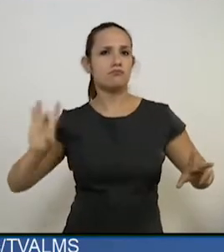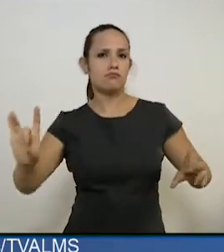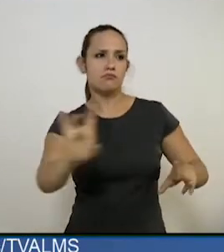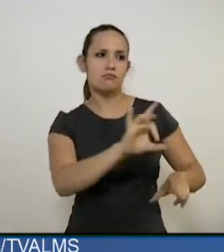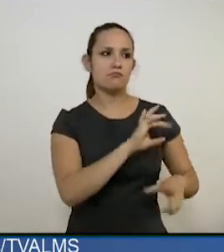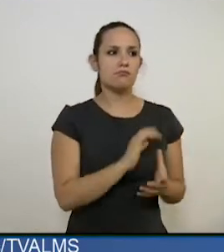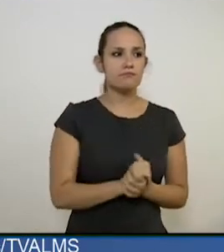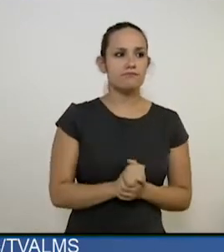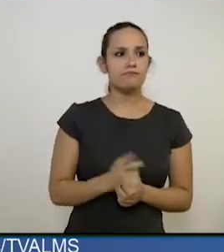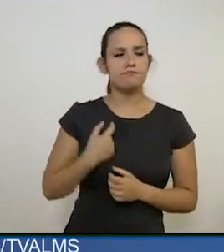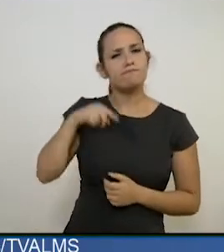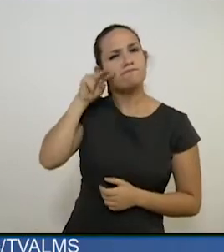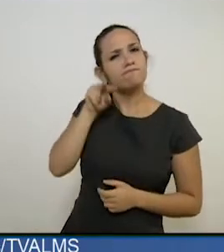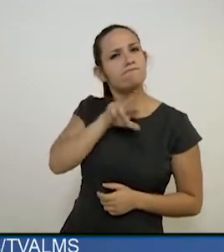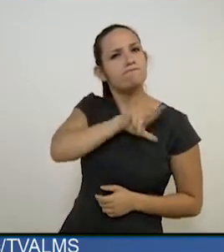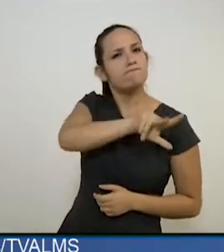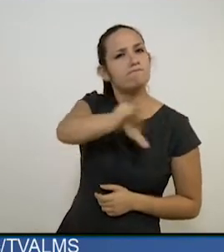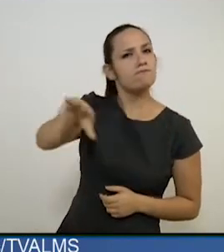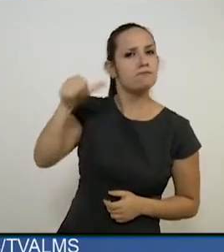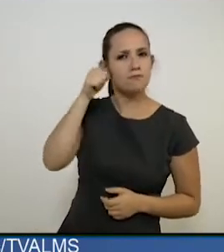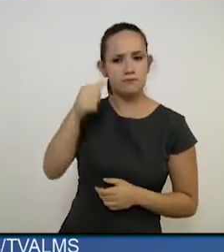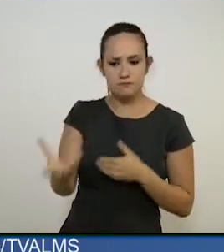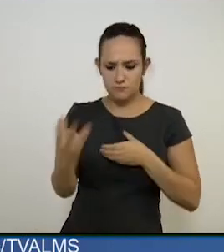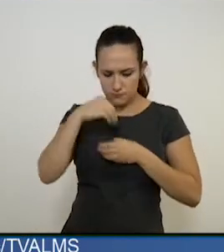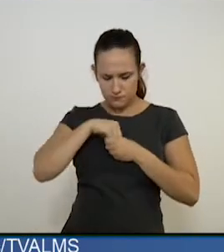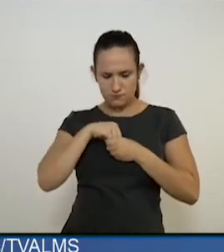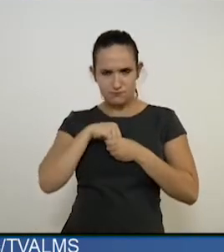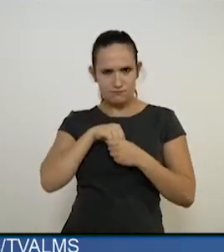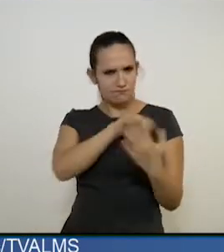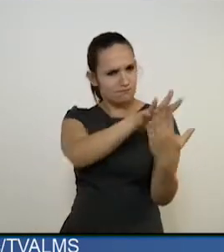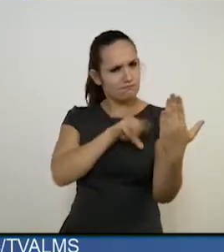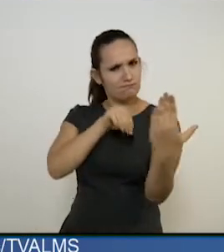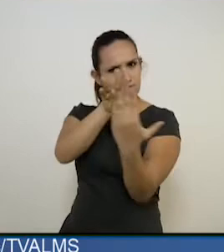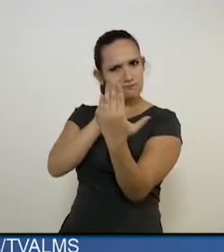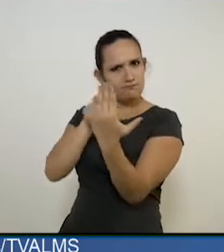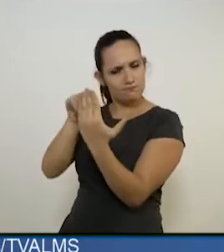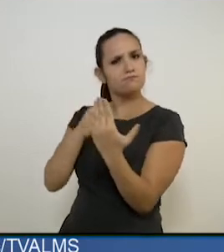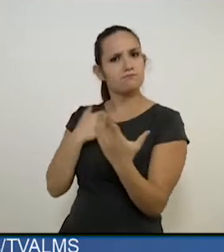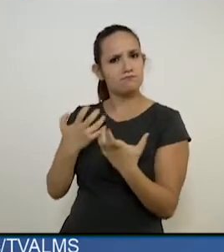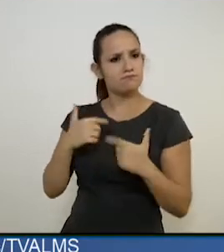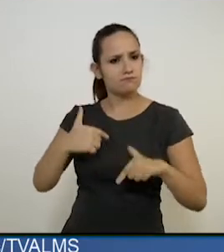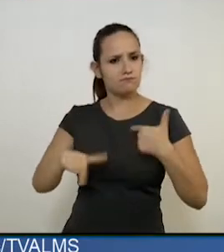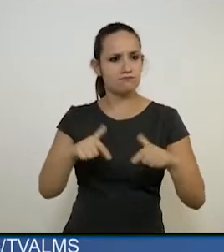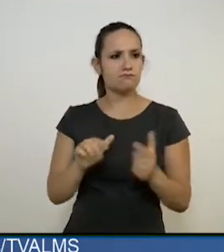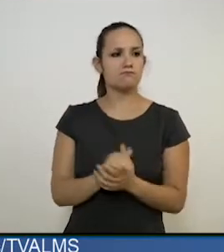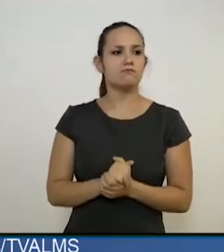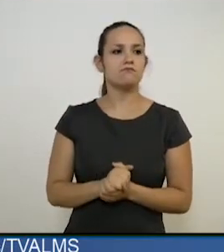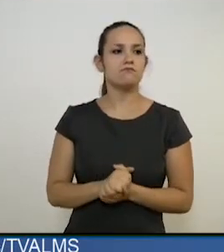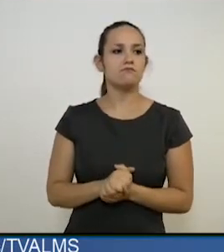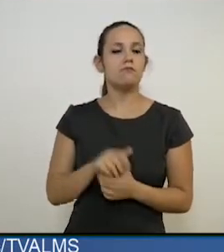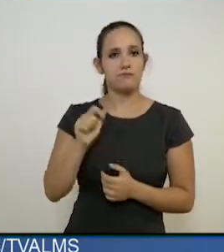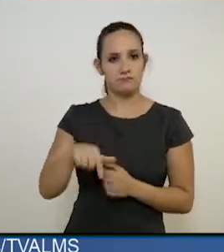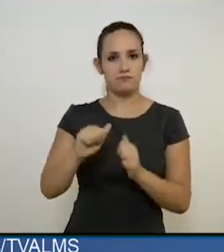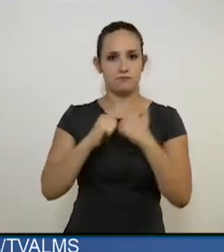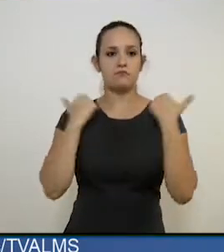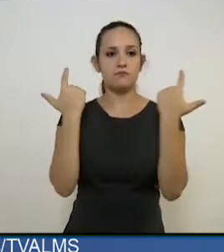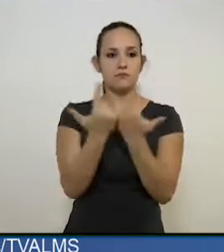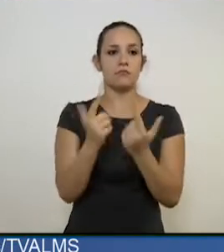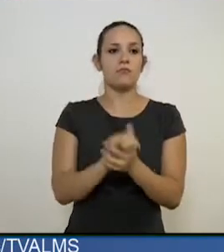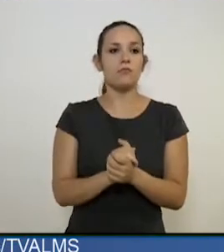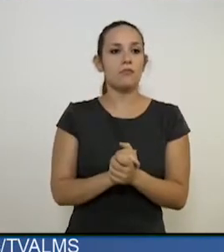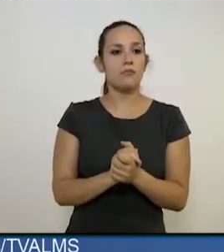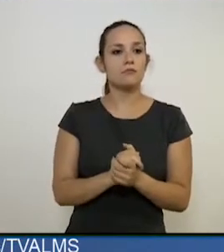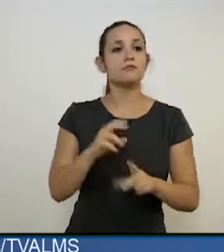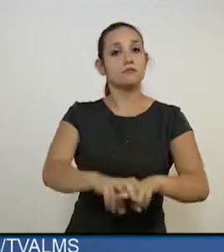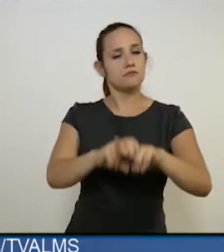E vendo cada mulher dessas em mim, é que busco dirigir meu trabalho aqui na Assembleia. E